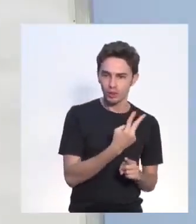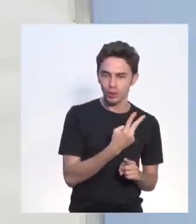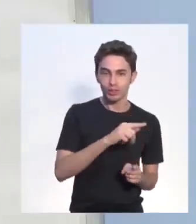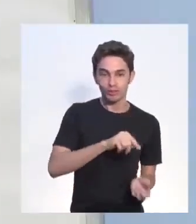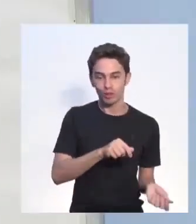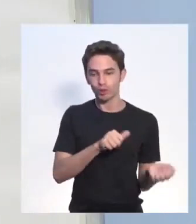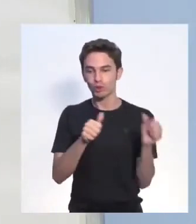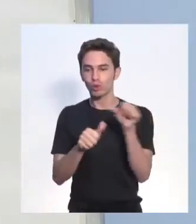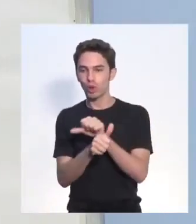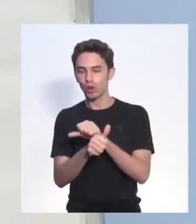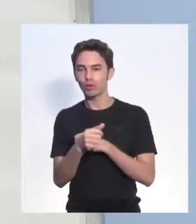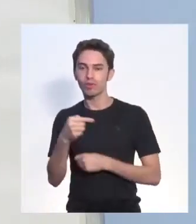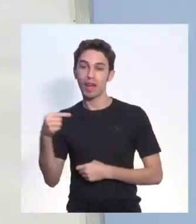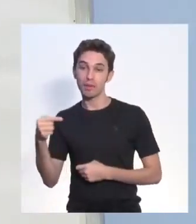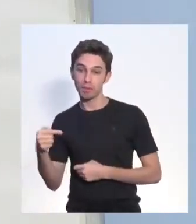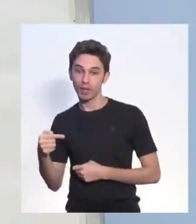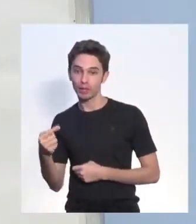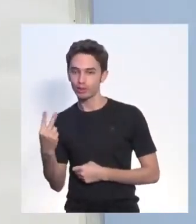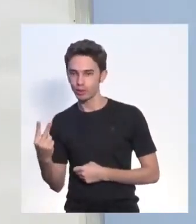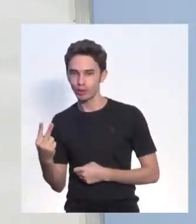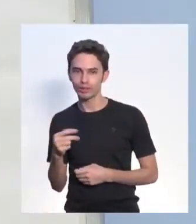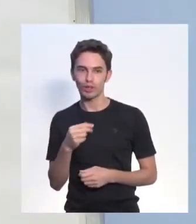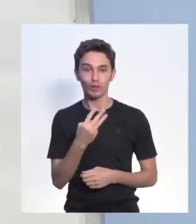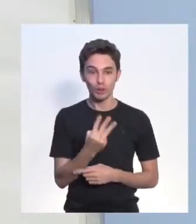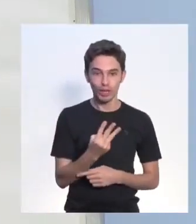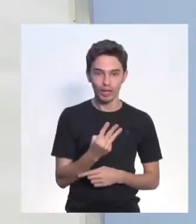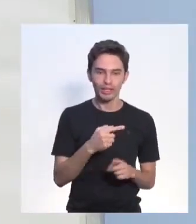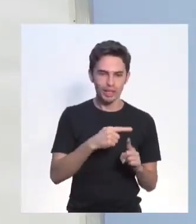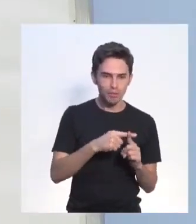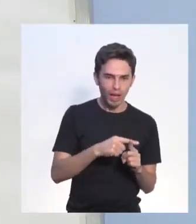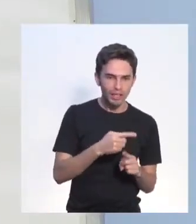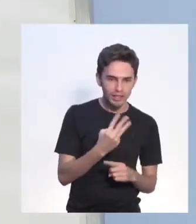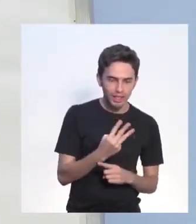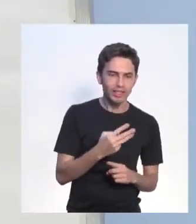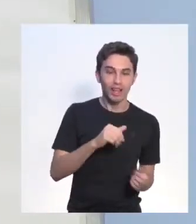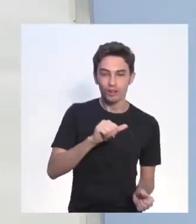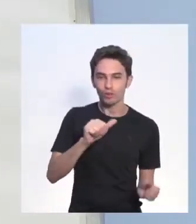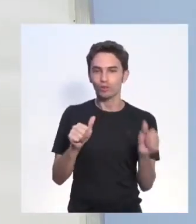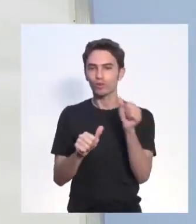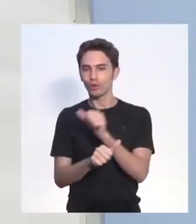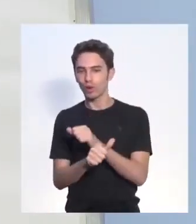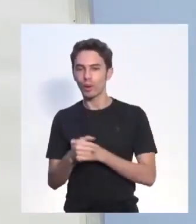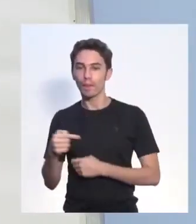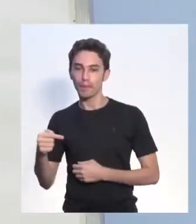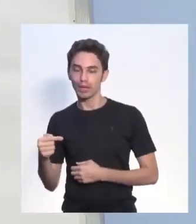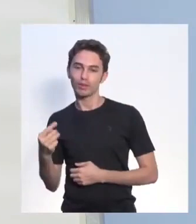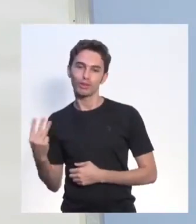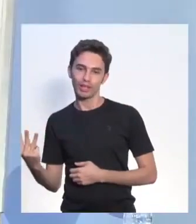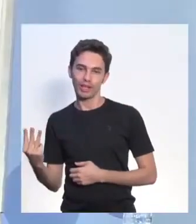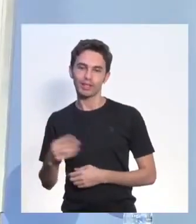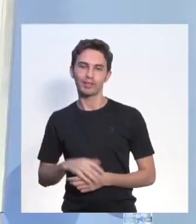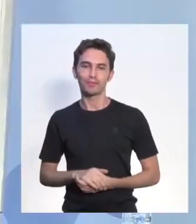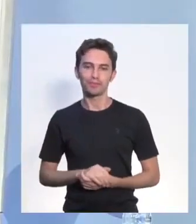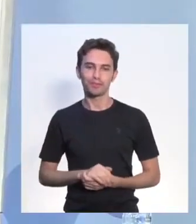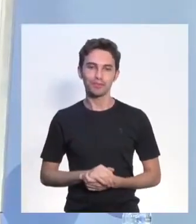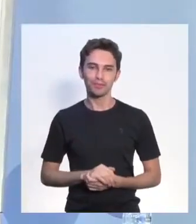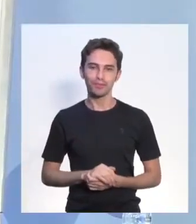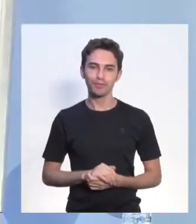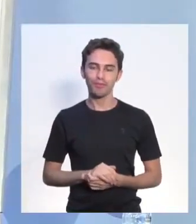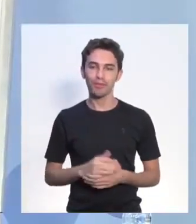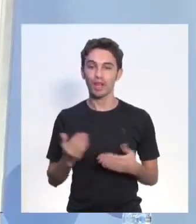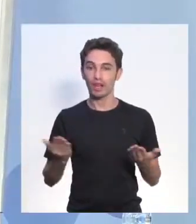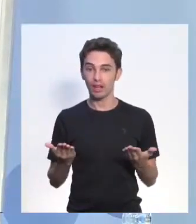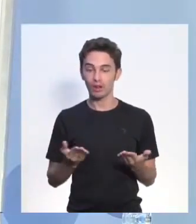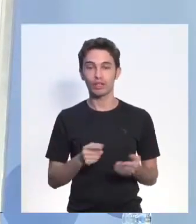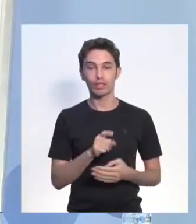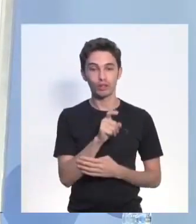passar subtraindo 3. Tudo bem até aqui? Agora, eu vou resolver a equação. Como? Juntando os termos semelhantes. Todos os termos que